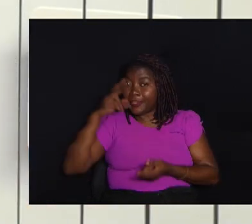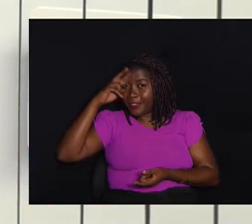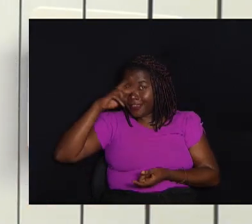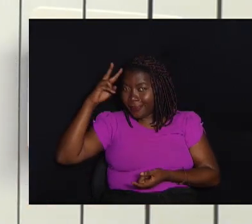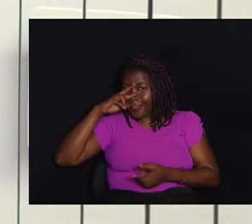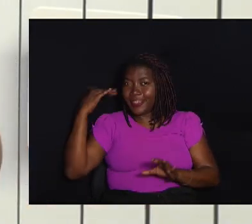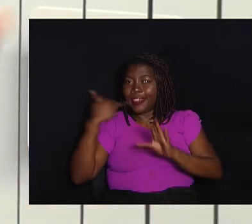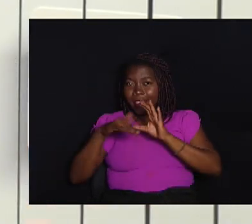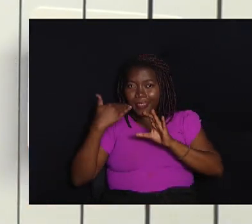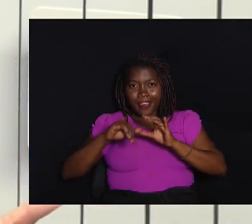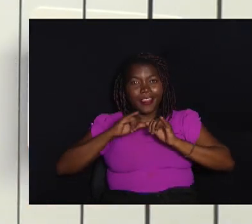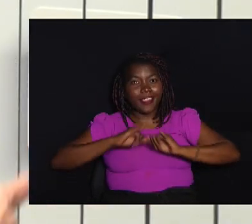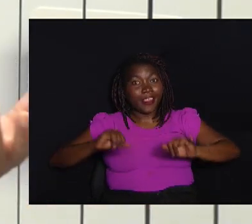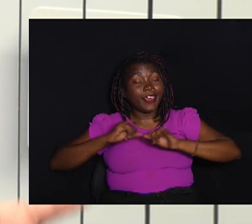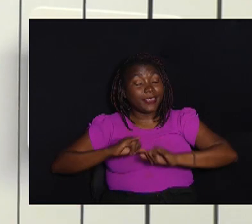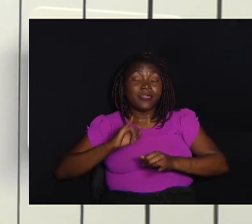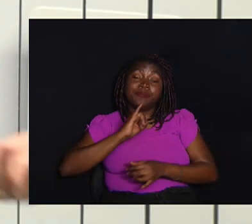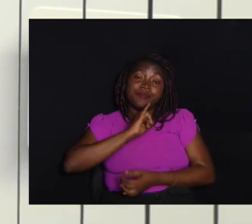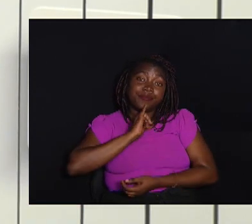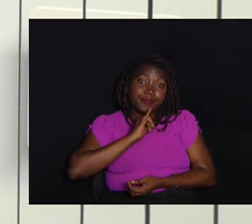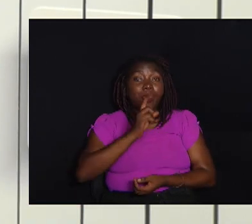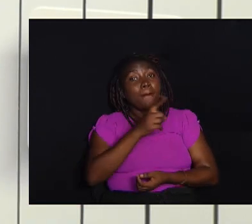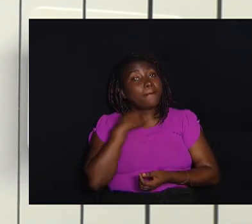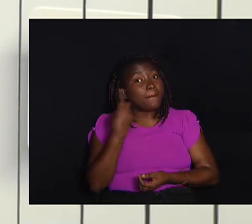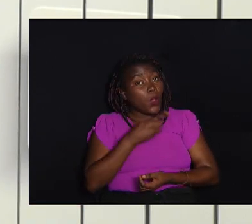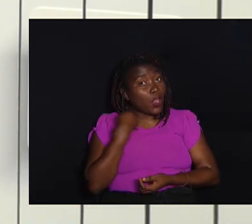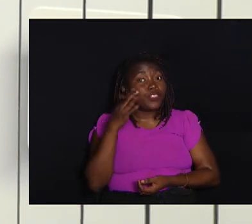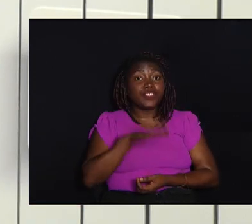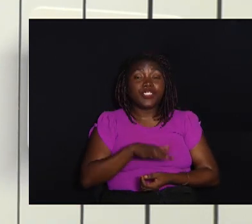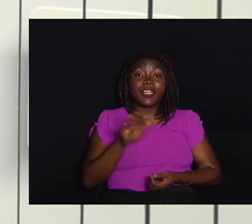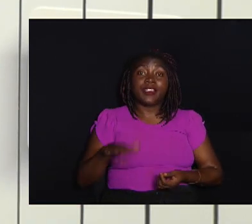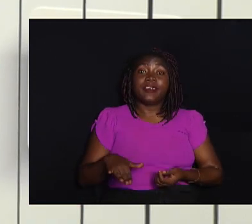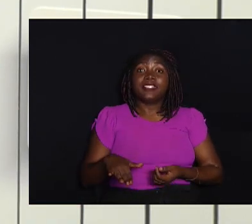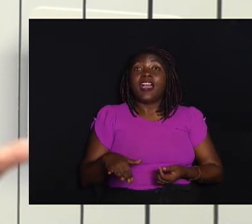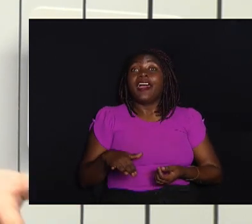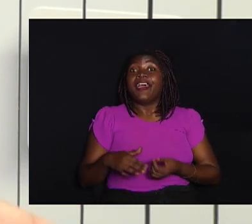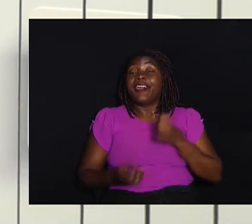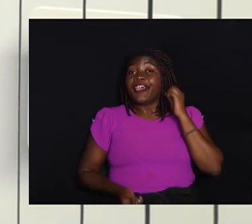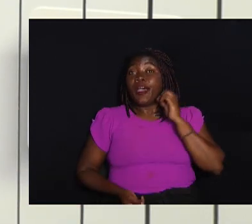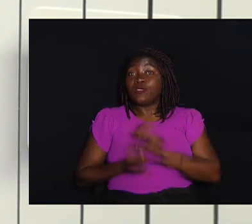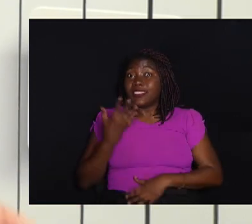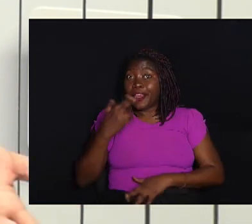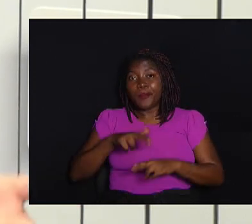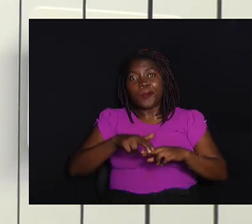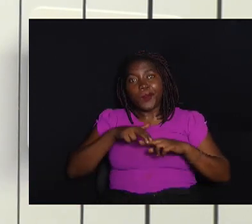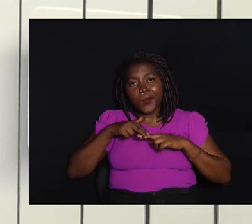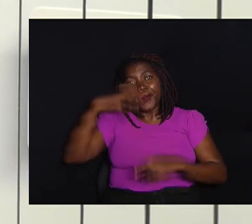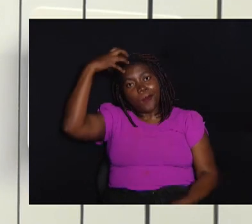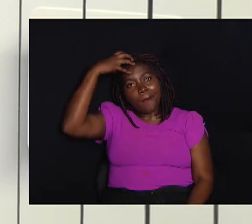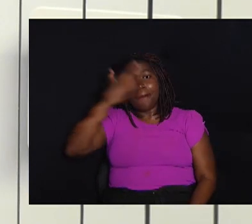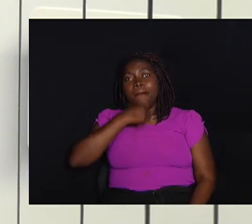na imprensa sobre, infelizmente, morte de crianças que foram causadas por um dos genitores. Doutora,